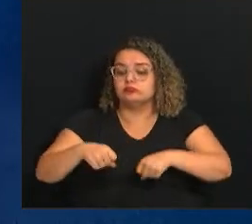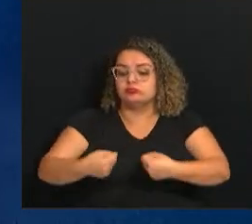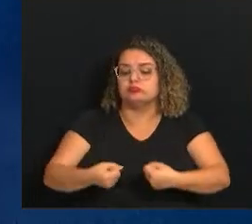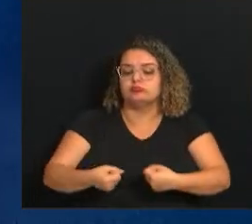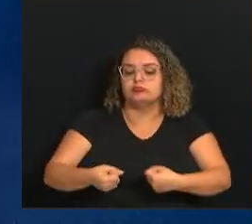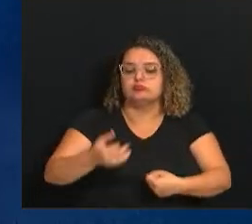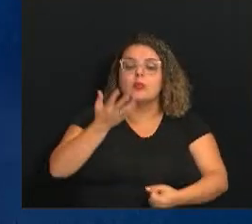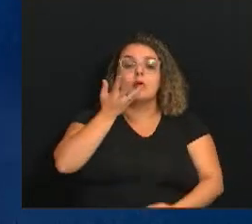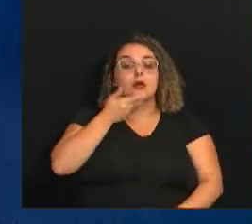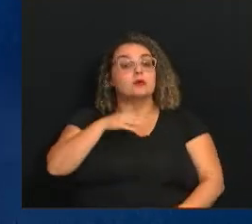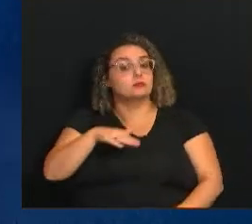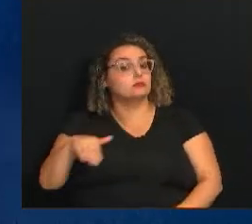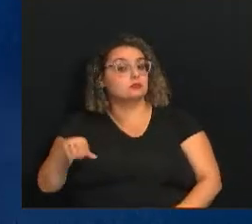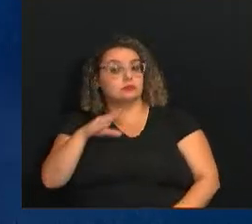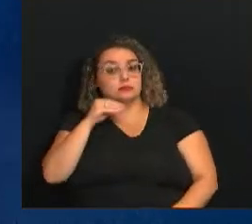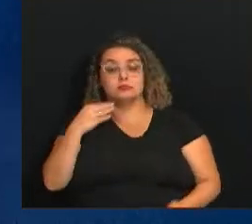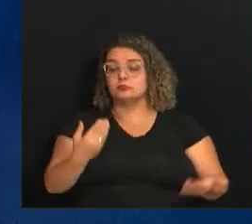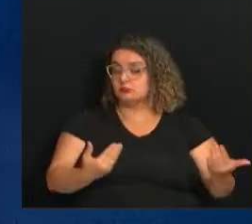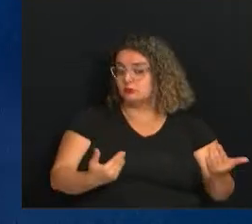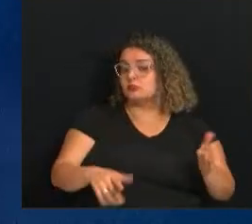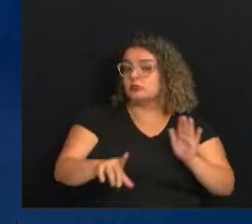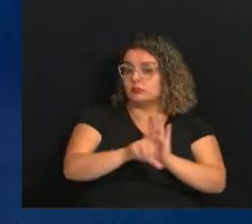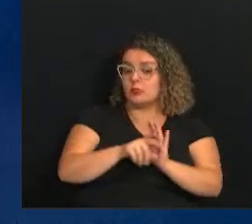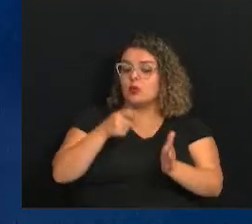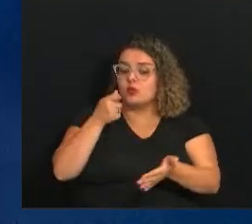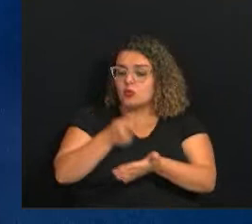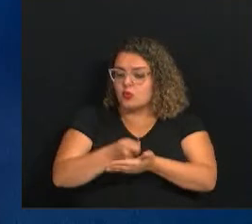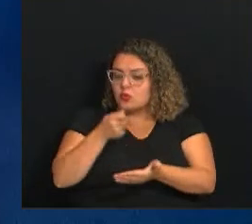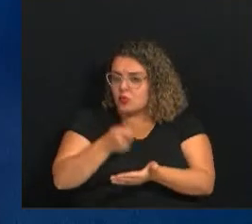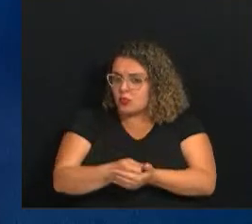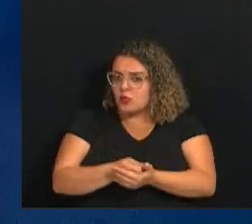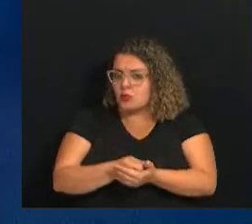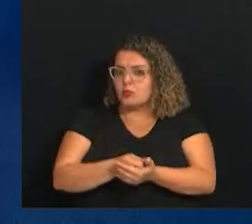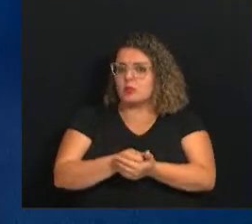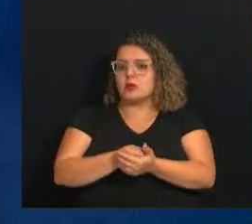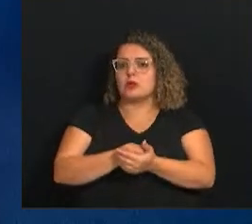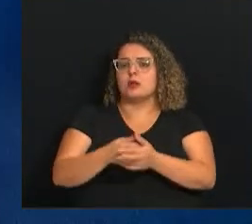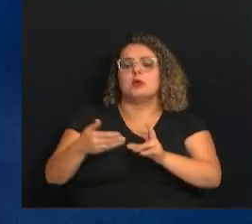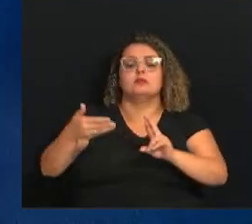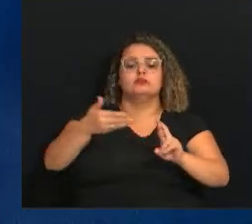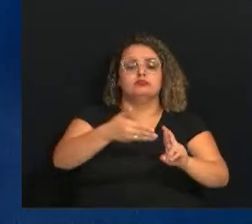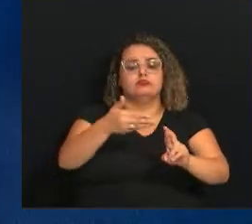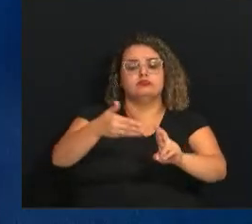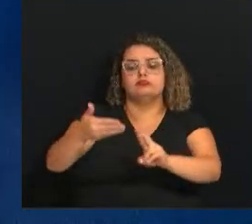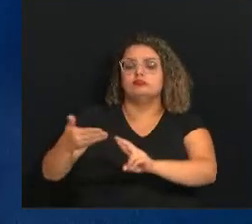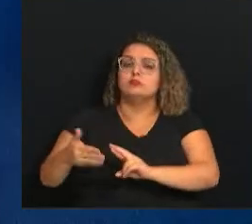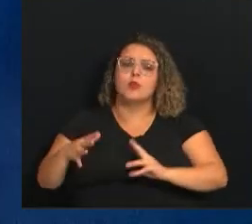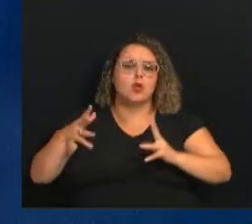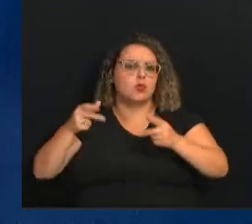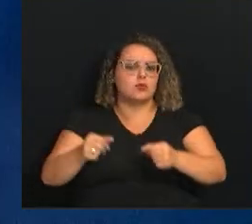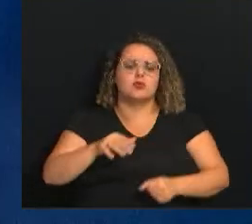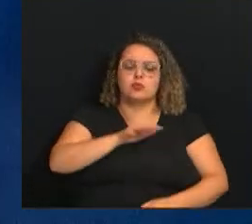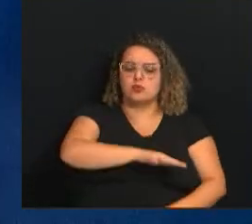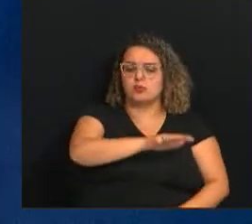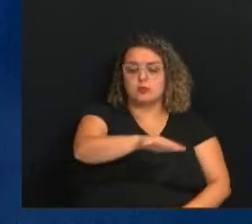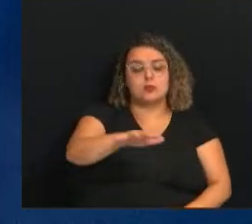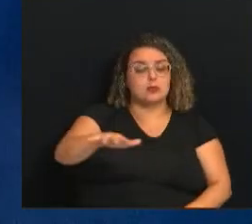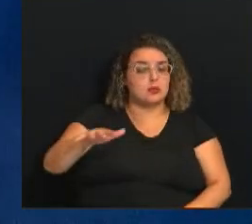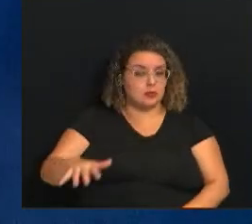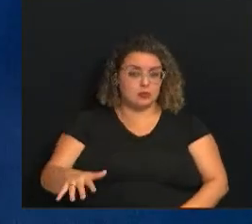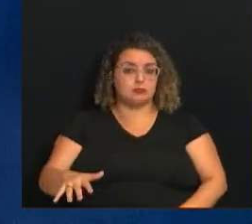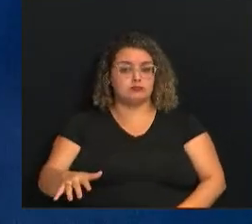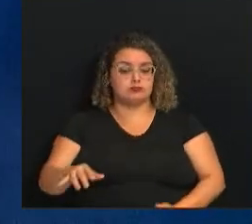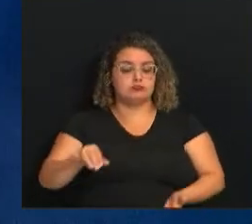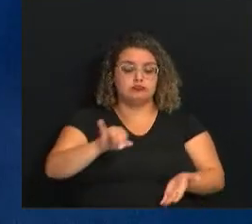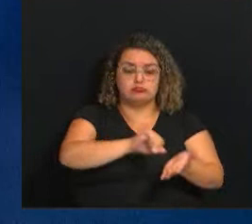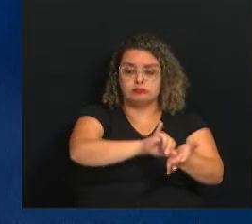Adolescente. Sobre a lei, ela torna obrigatória a presença de representantes de todos os órgãos e setores